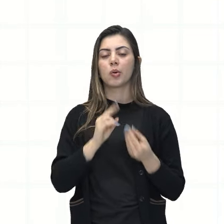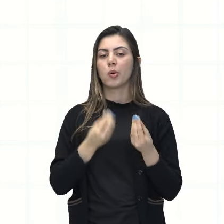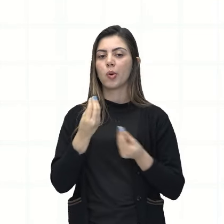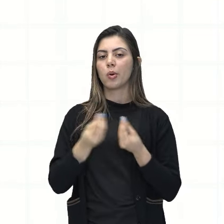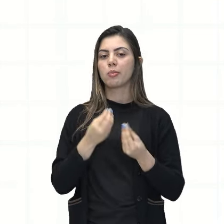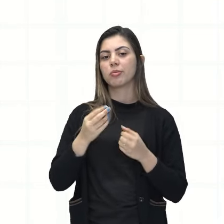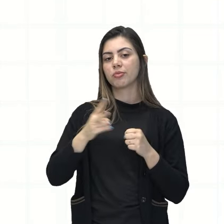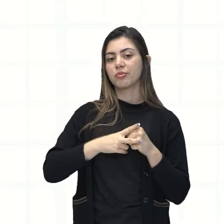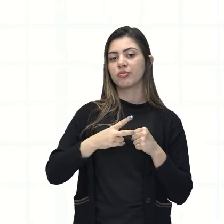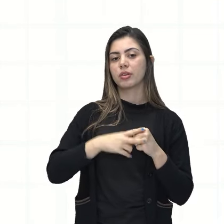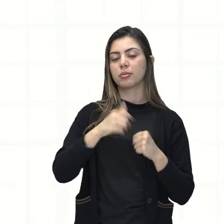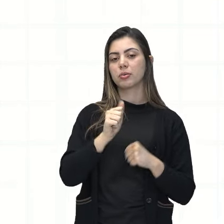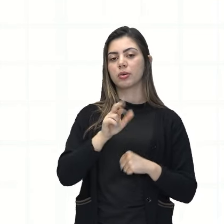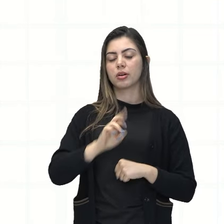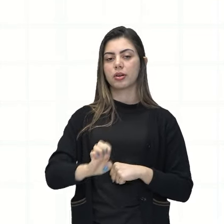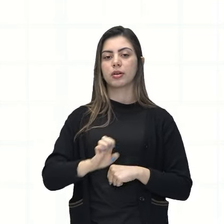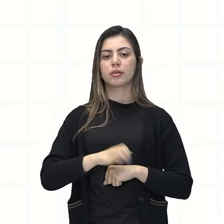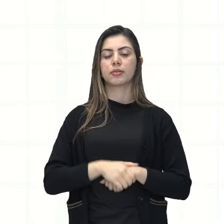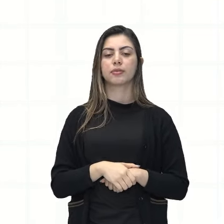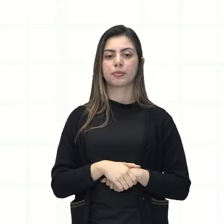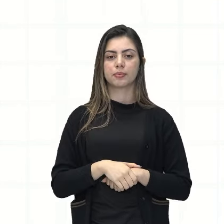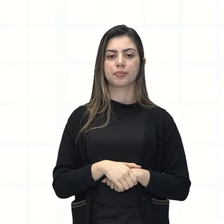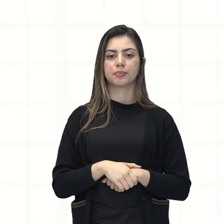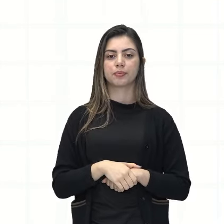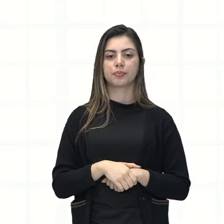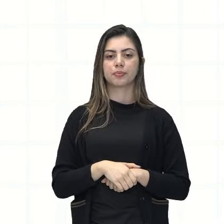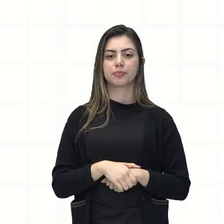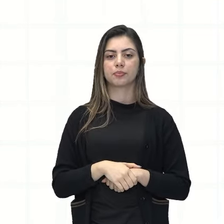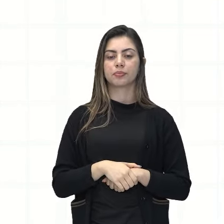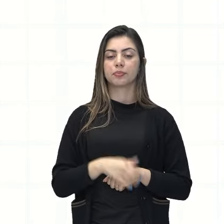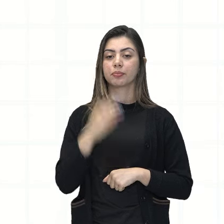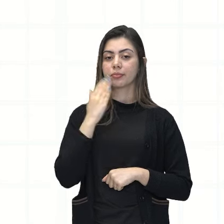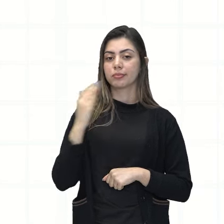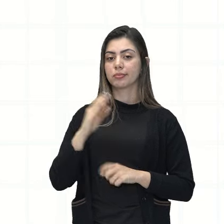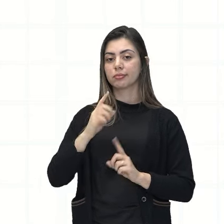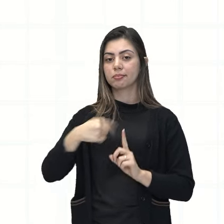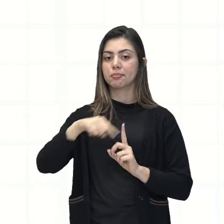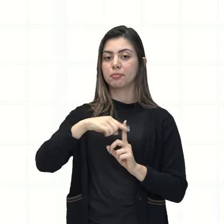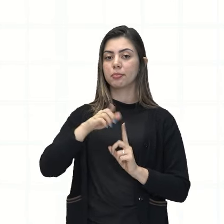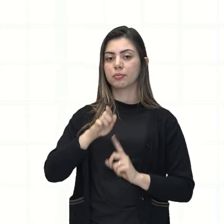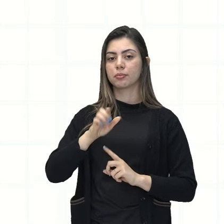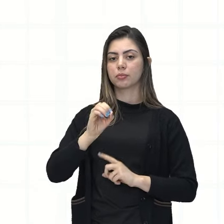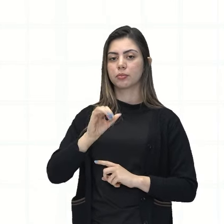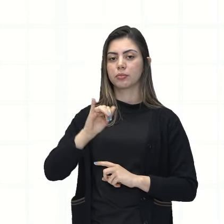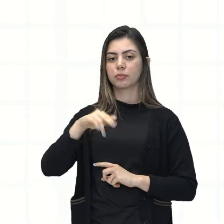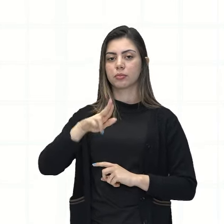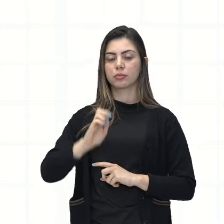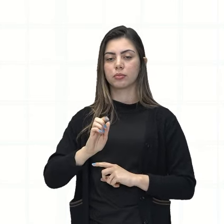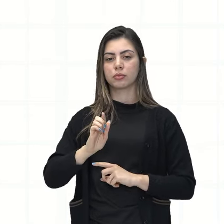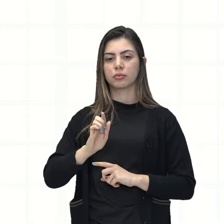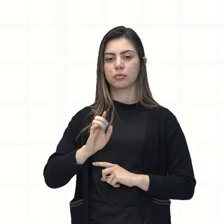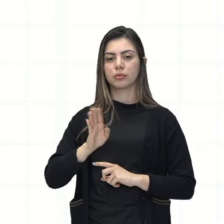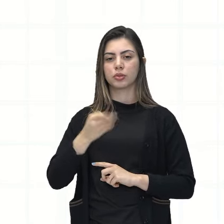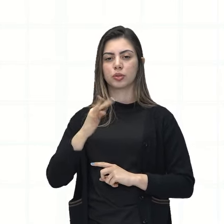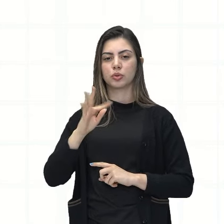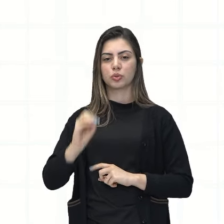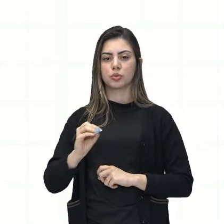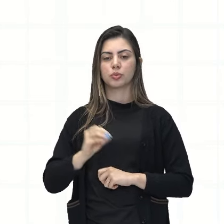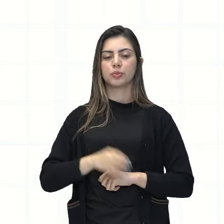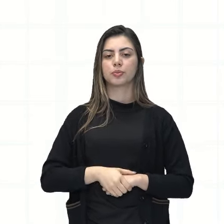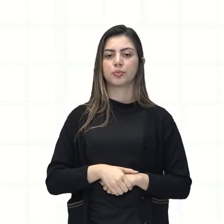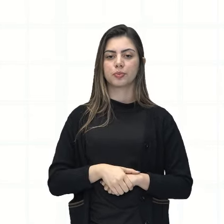O verbo are, certo? Agora, o going to, né? They are going to.